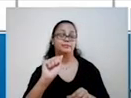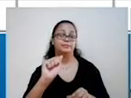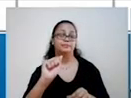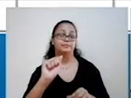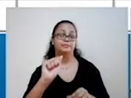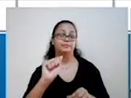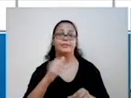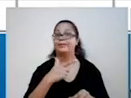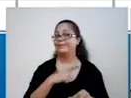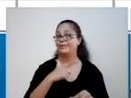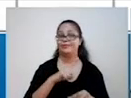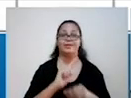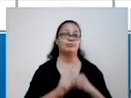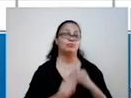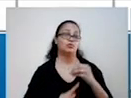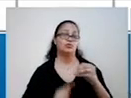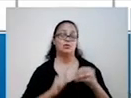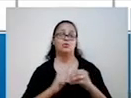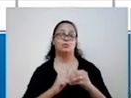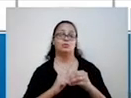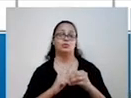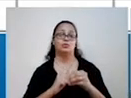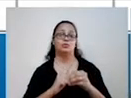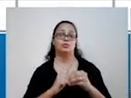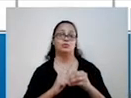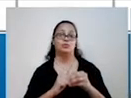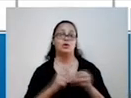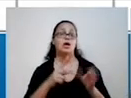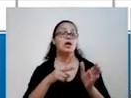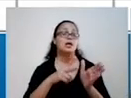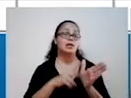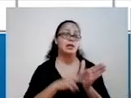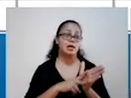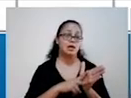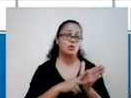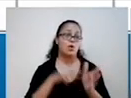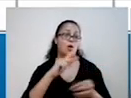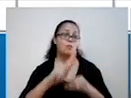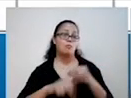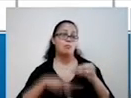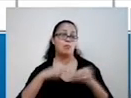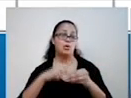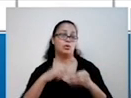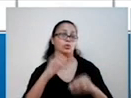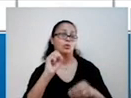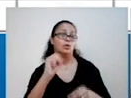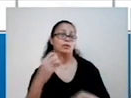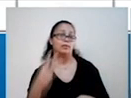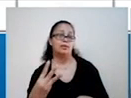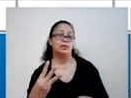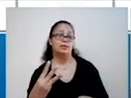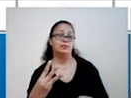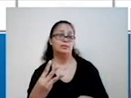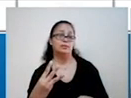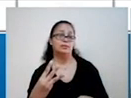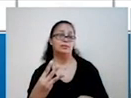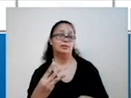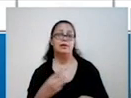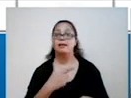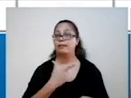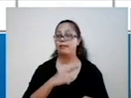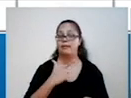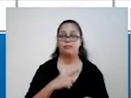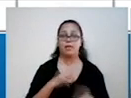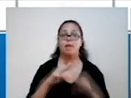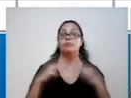temos o número atômico. Então, o número atômico é igual ao número de prótons, então seria 83. Também não temos o número